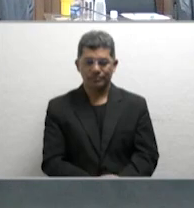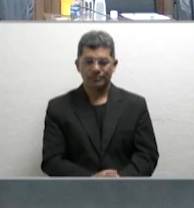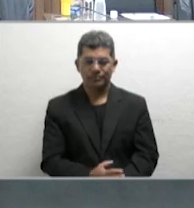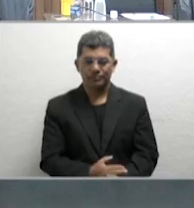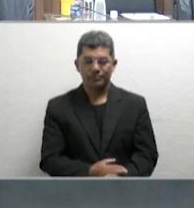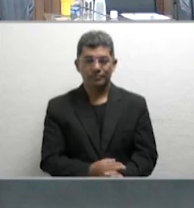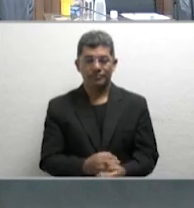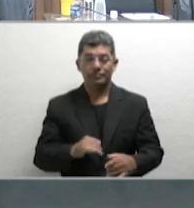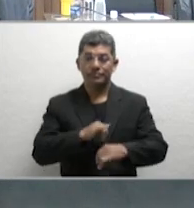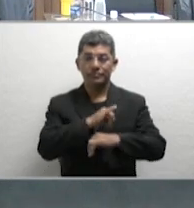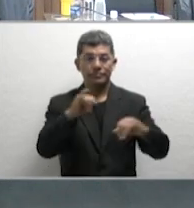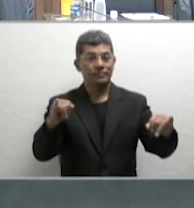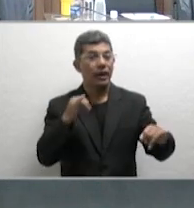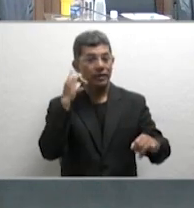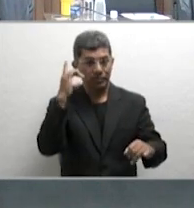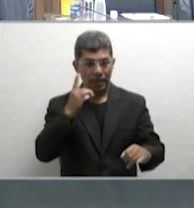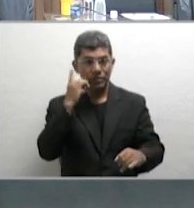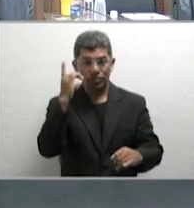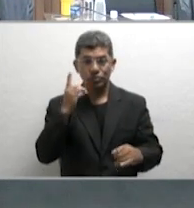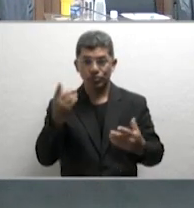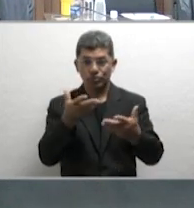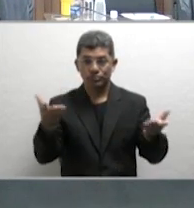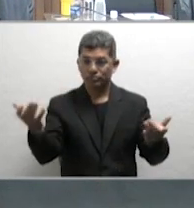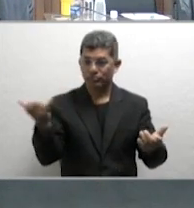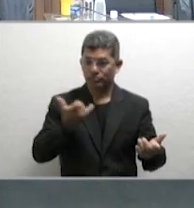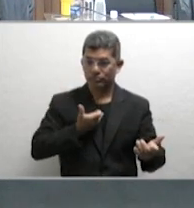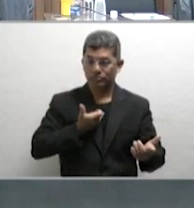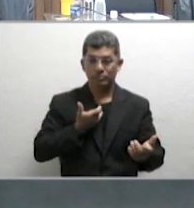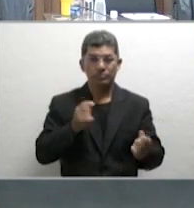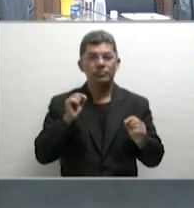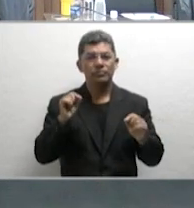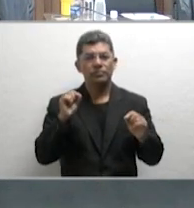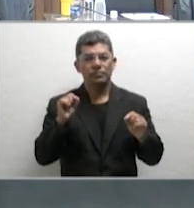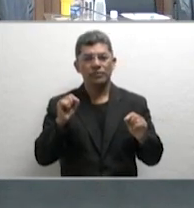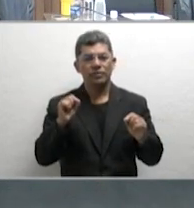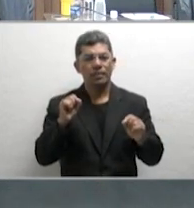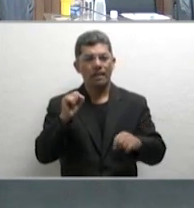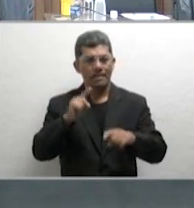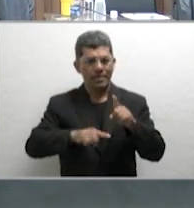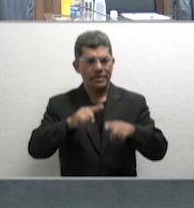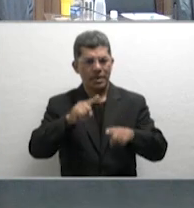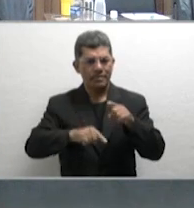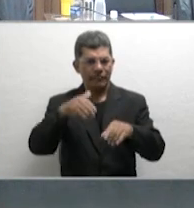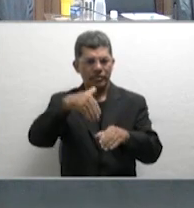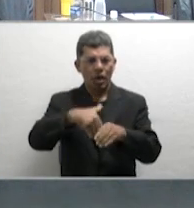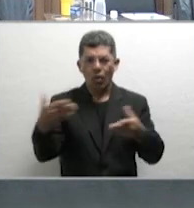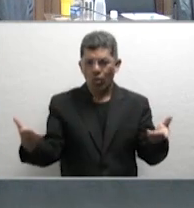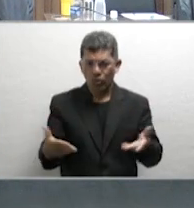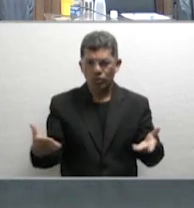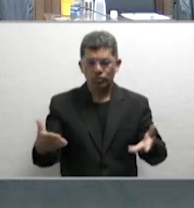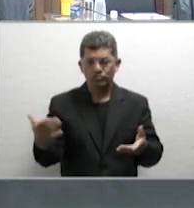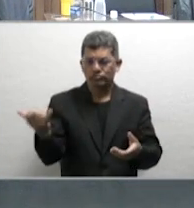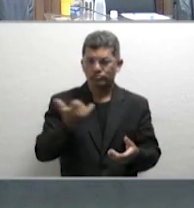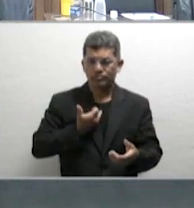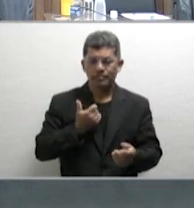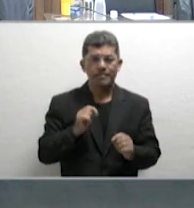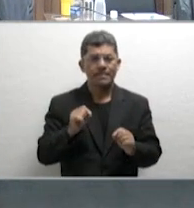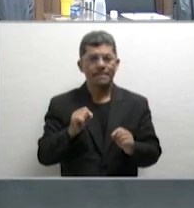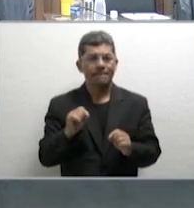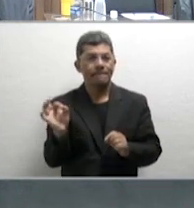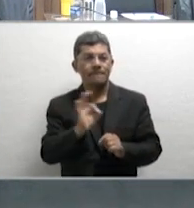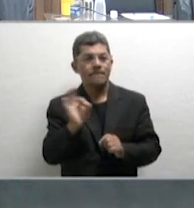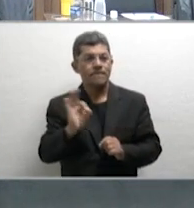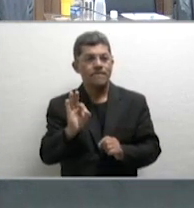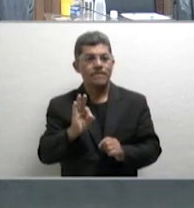Senhores deputados, fui informado que nós vamos ter uma matéria para votar no dia de hoje. E não havendo